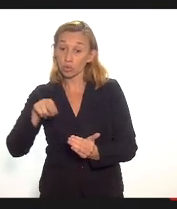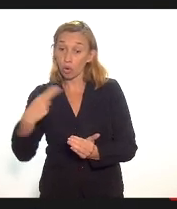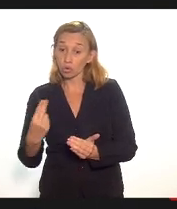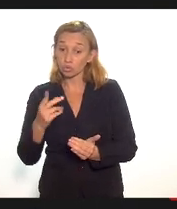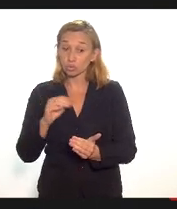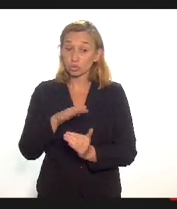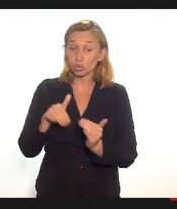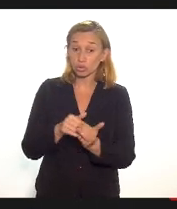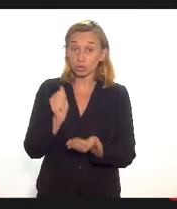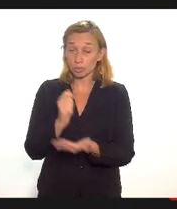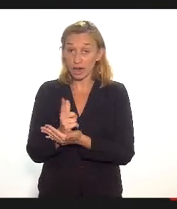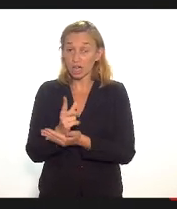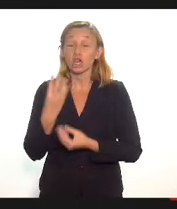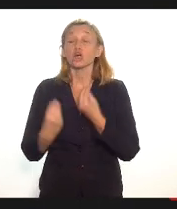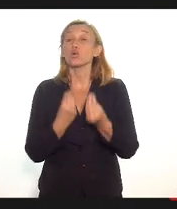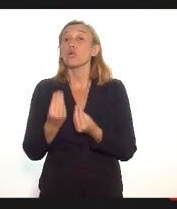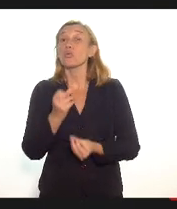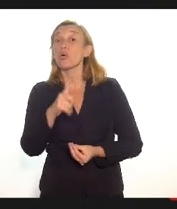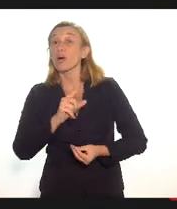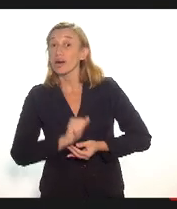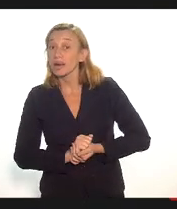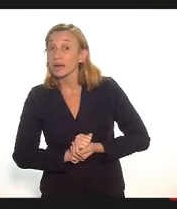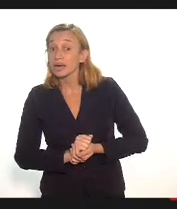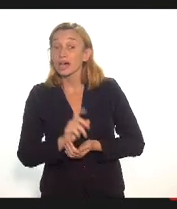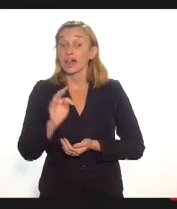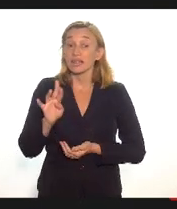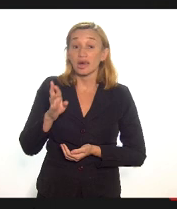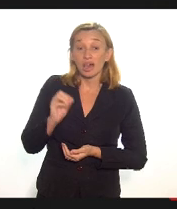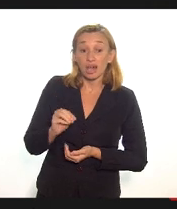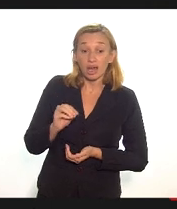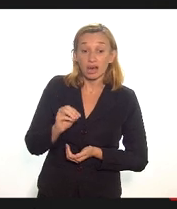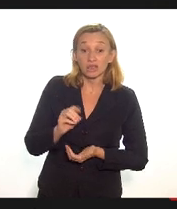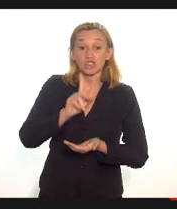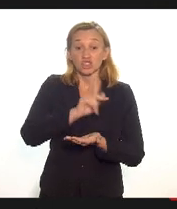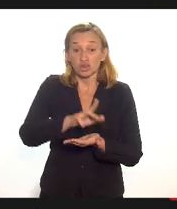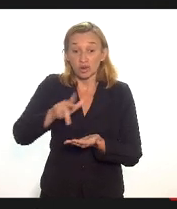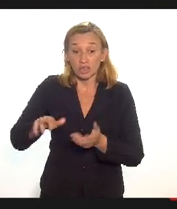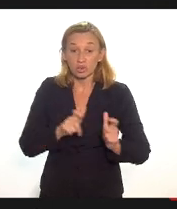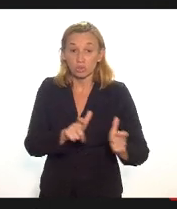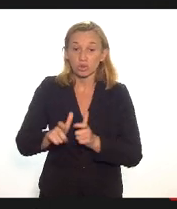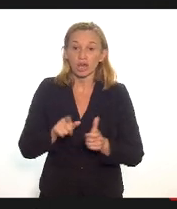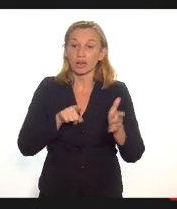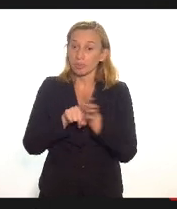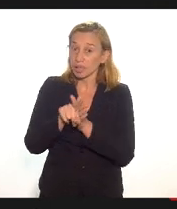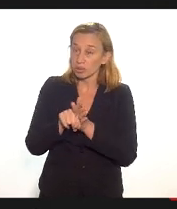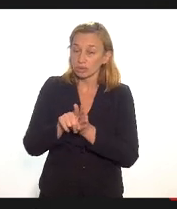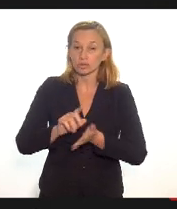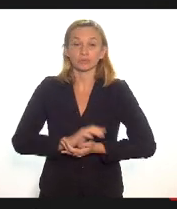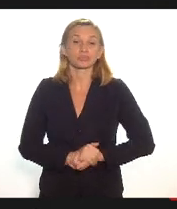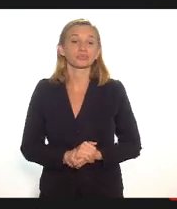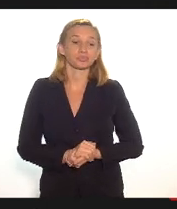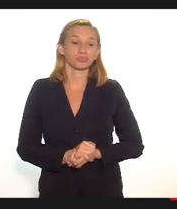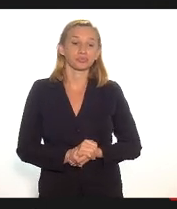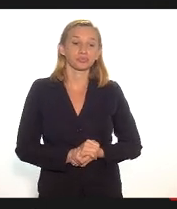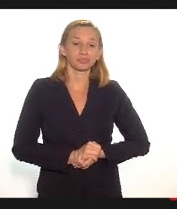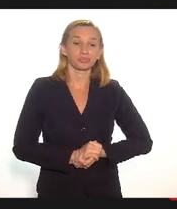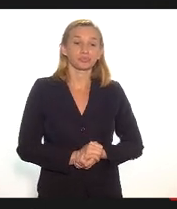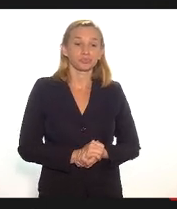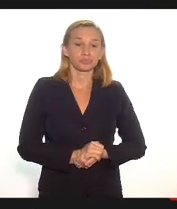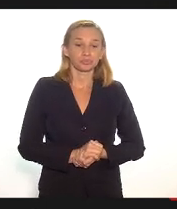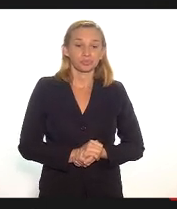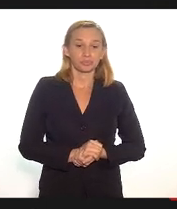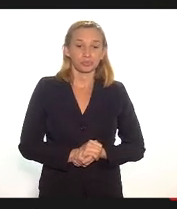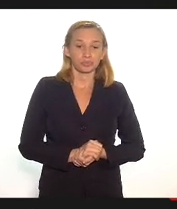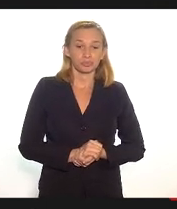Né? E como é que isso aí é rateado pelos diversos campos? É uma pergunta. No meados